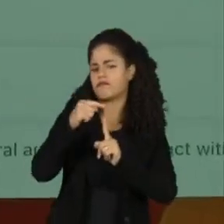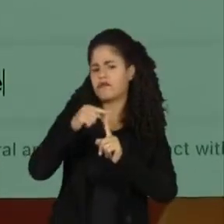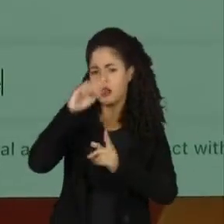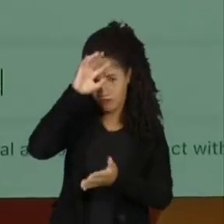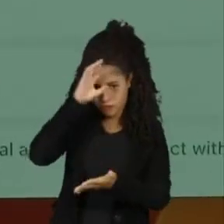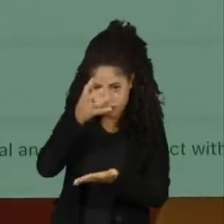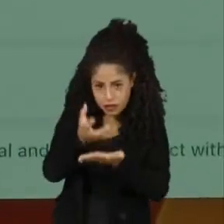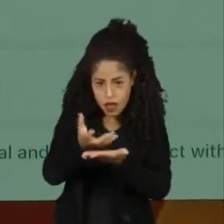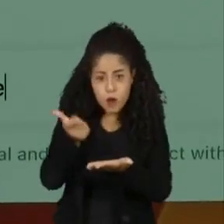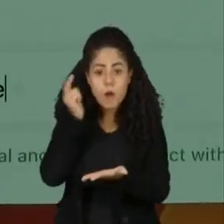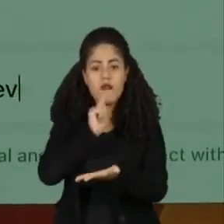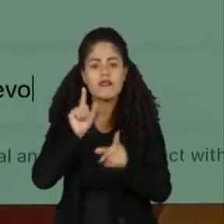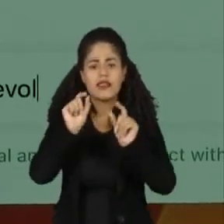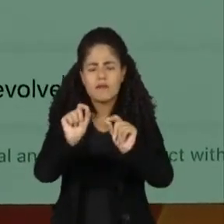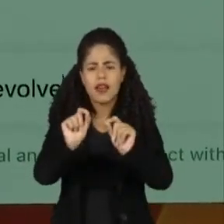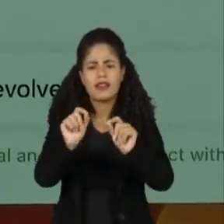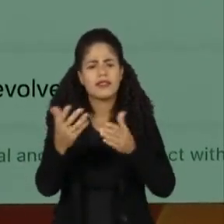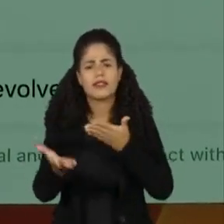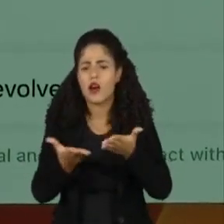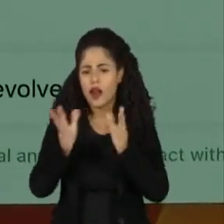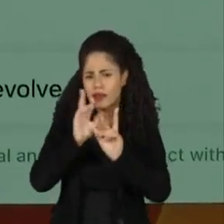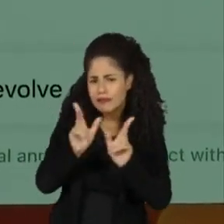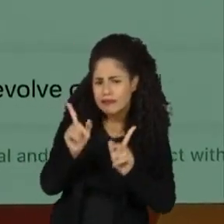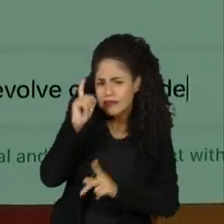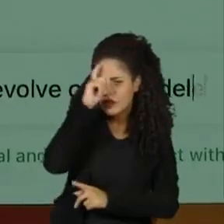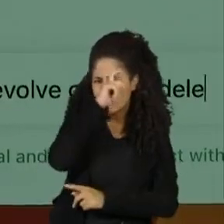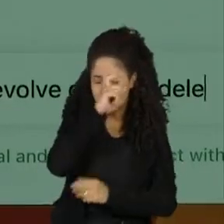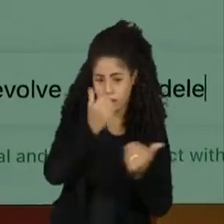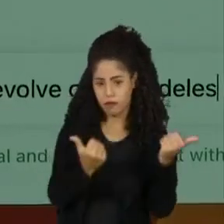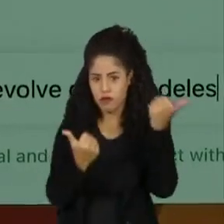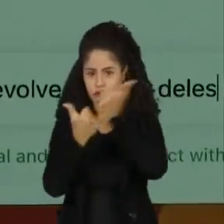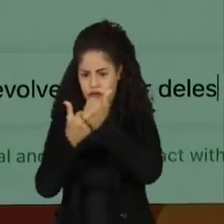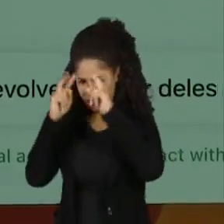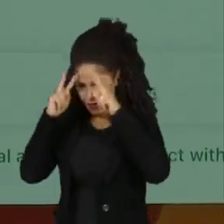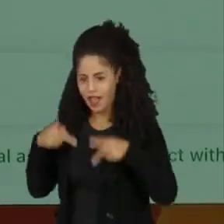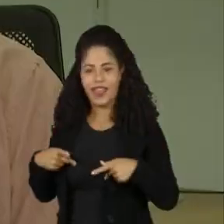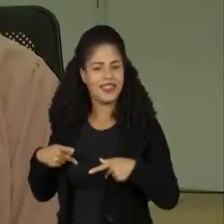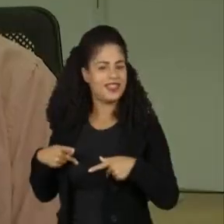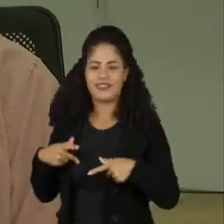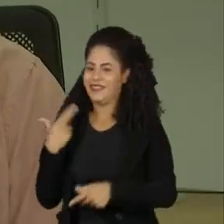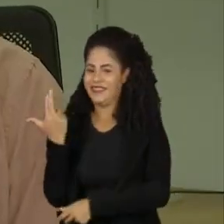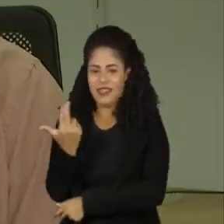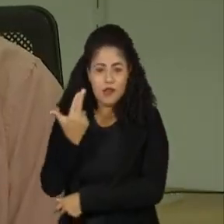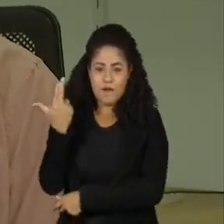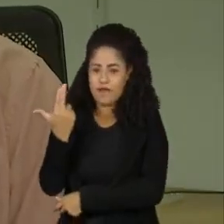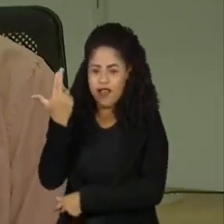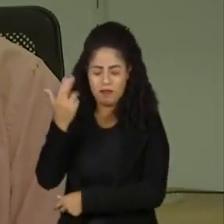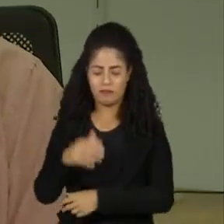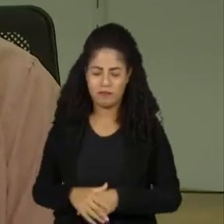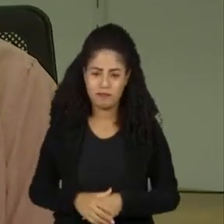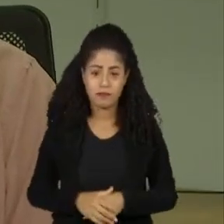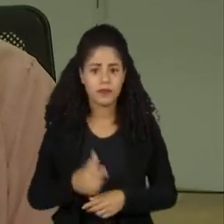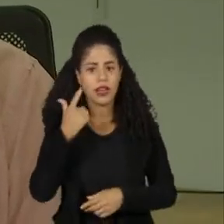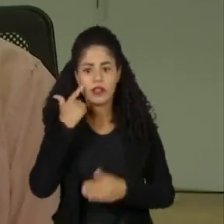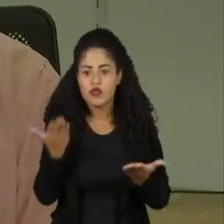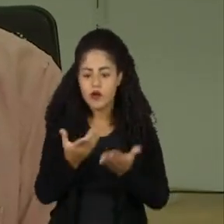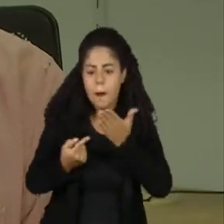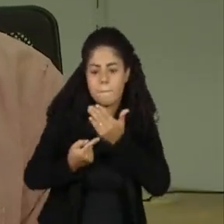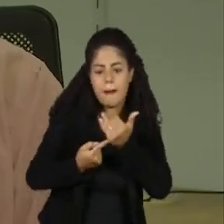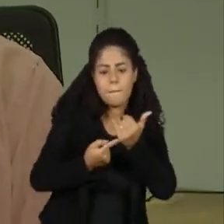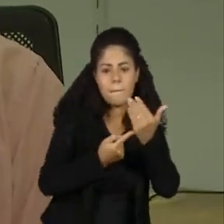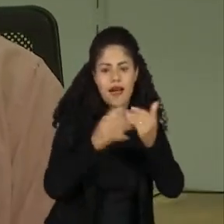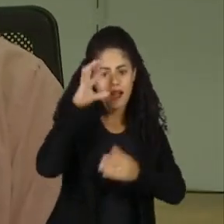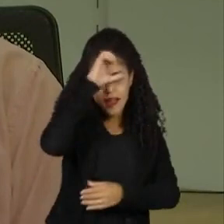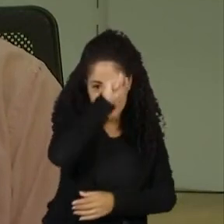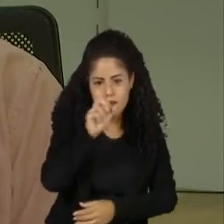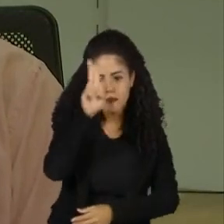inteligência artificial, mas dificilmente substituindo a humana por completo. Uma nova tecnologia, a gente tem que aprender a usar ela, né, para